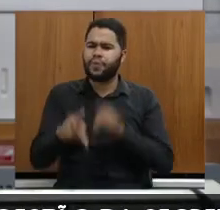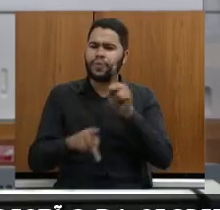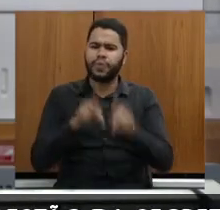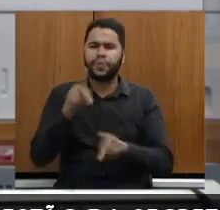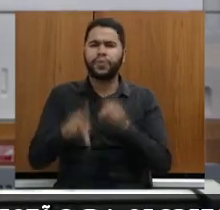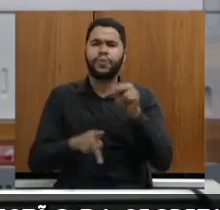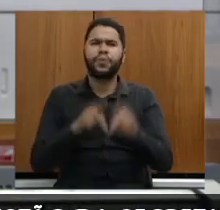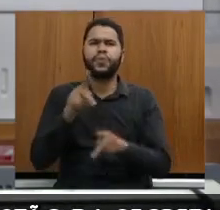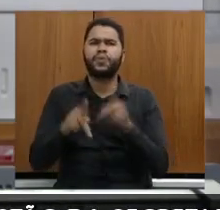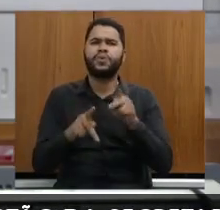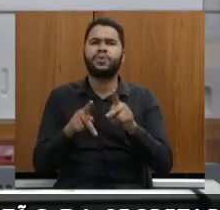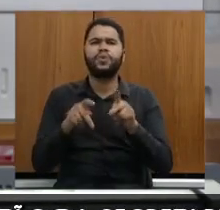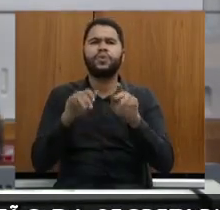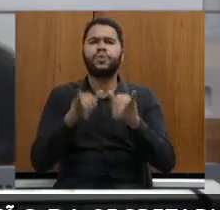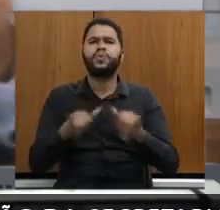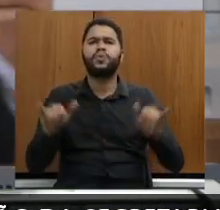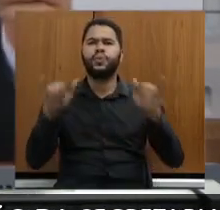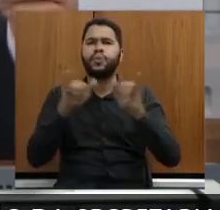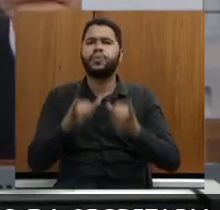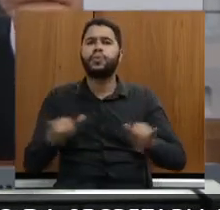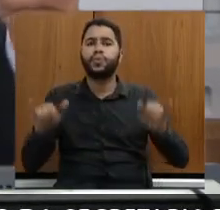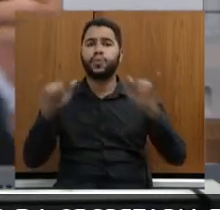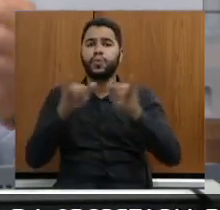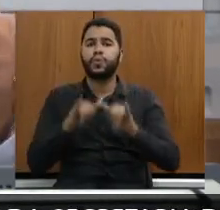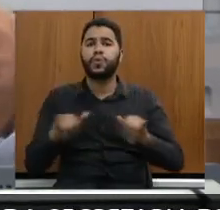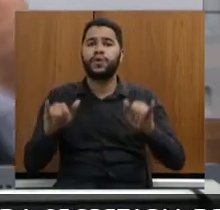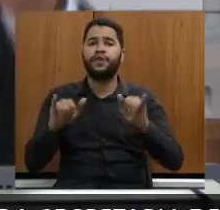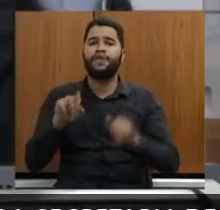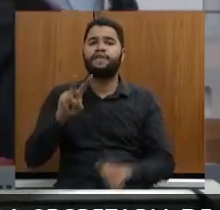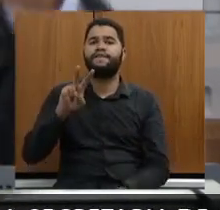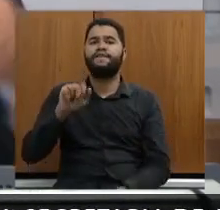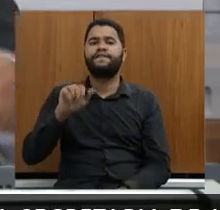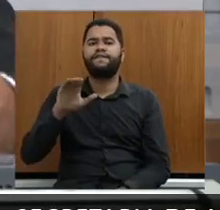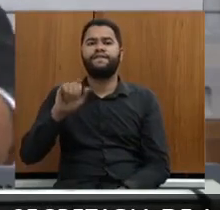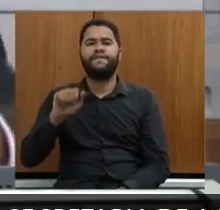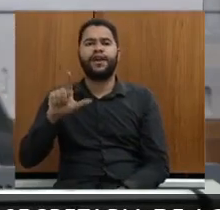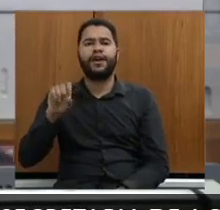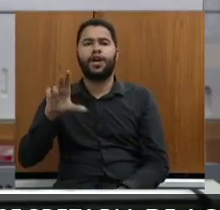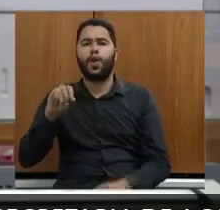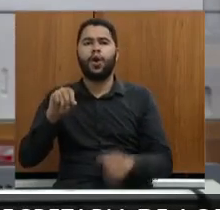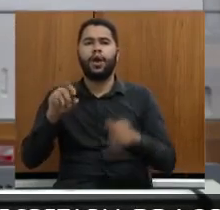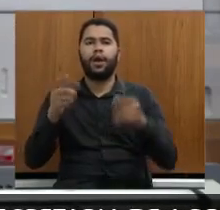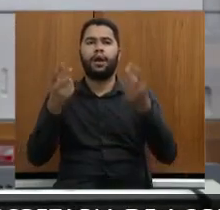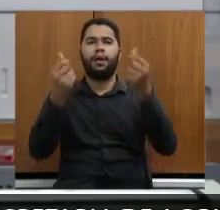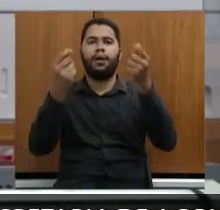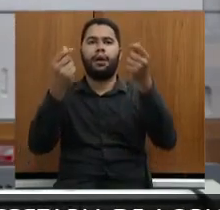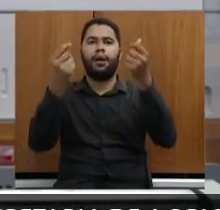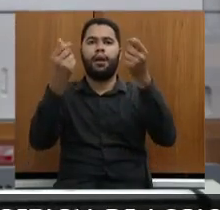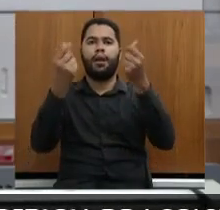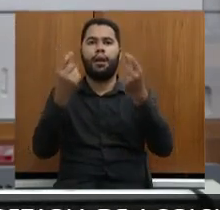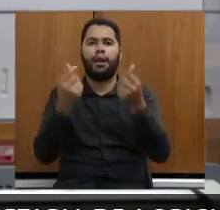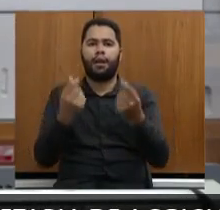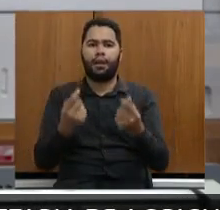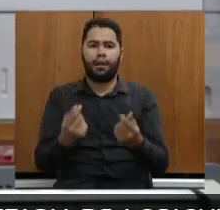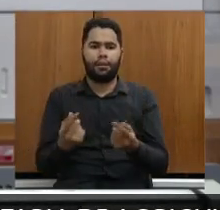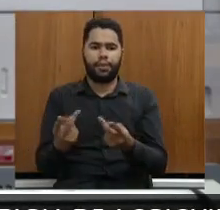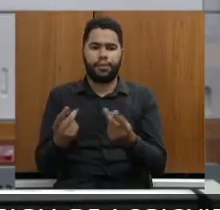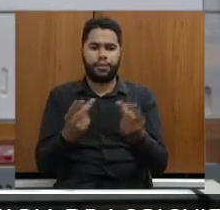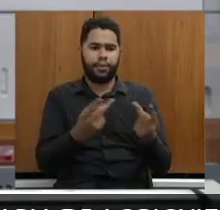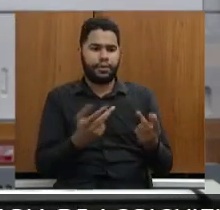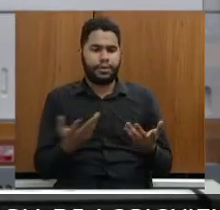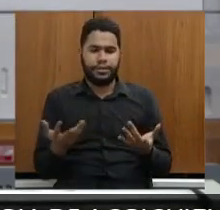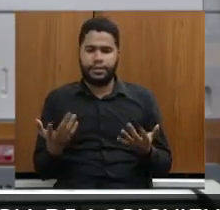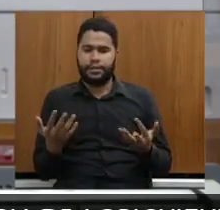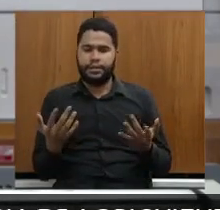só dá notícia aqui que é vaca louca o pecado o fedor foi lá para baixo